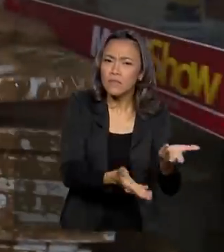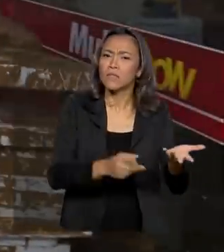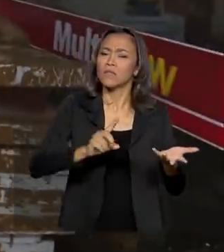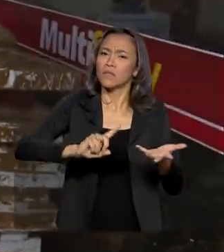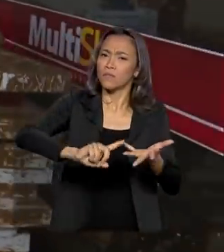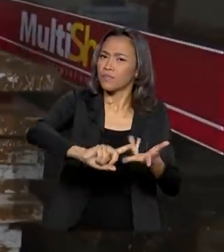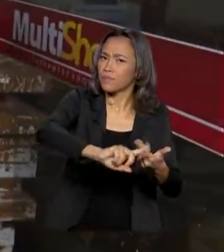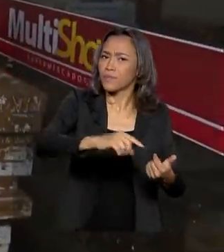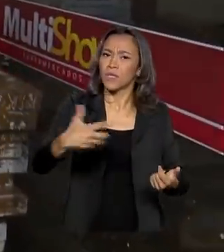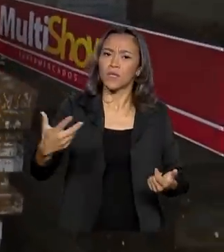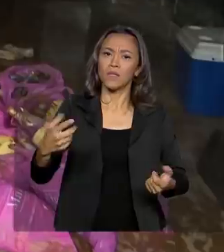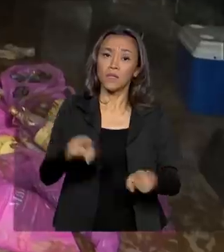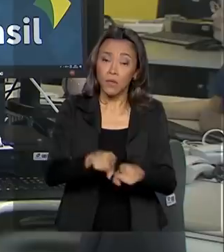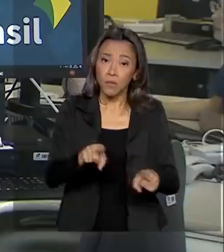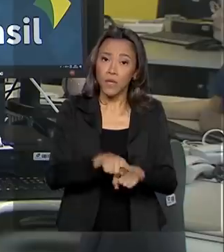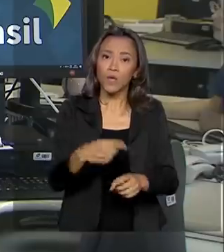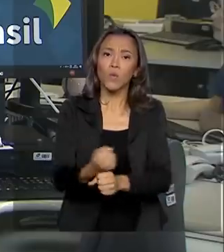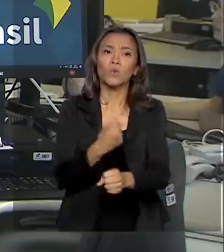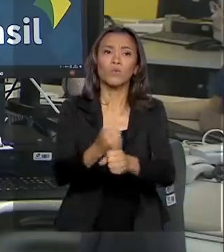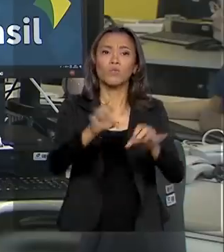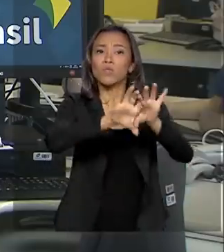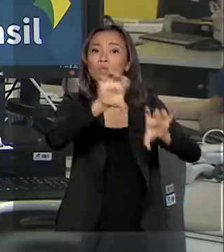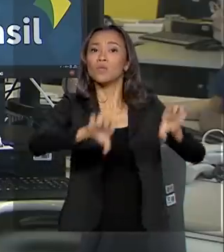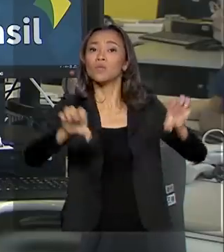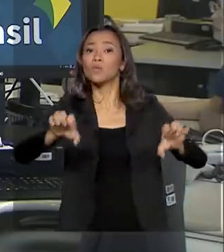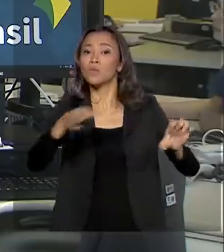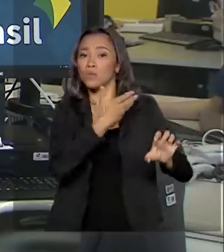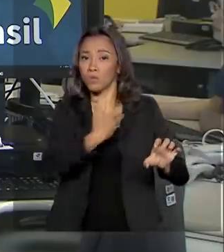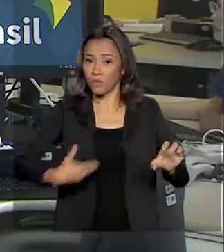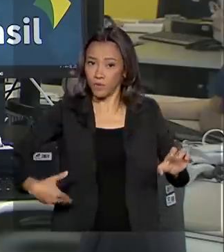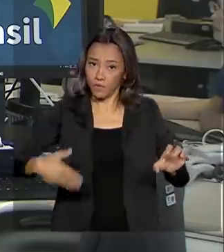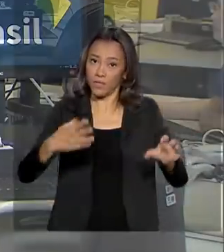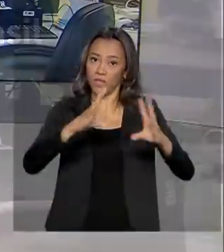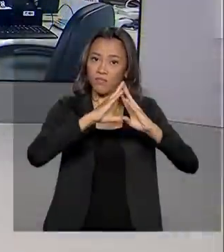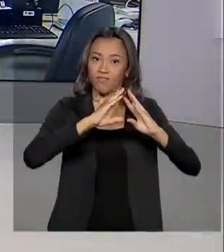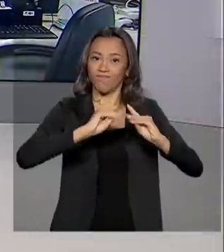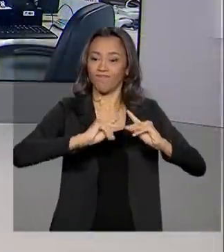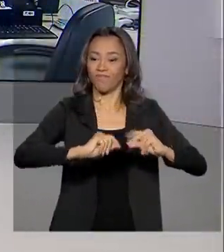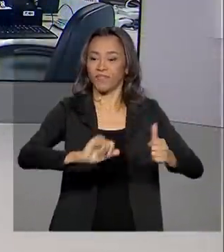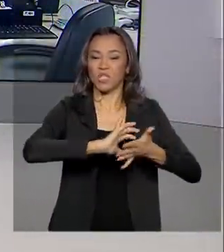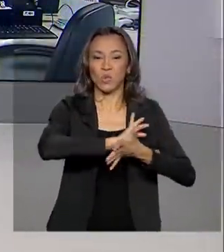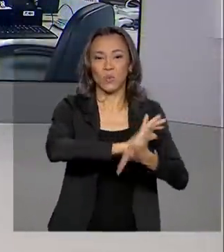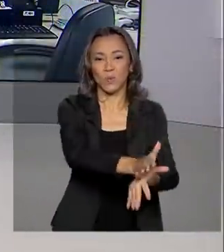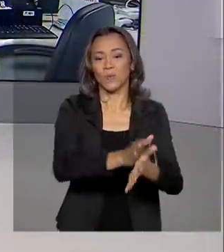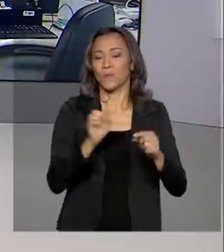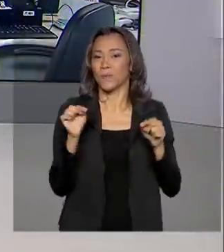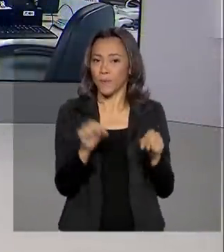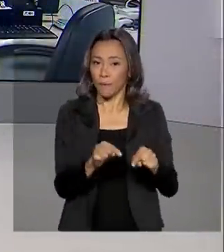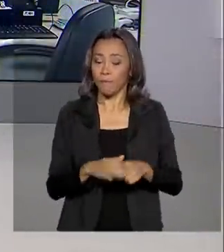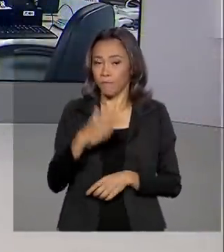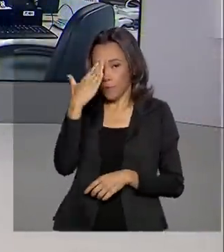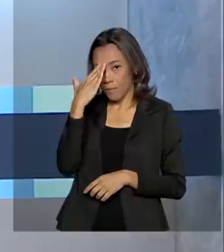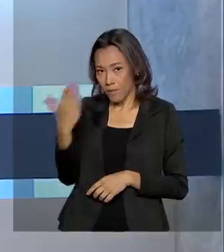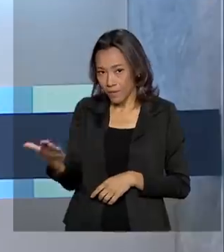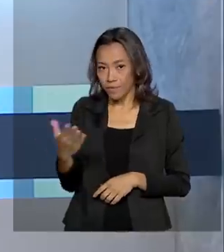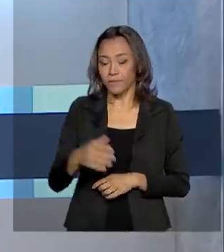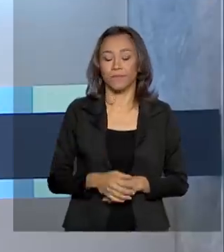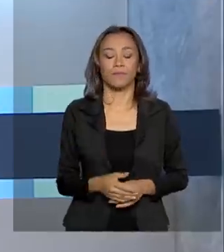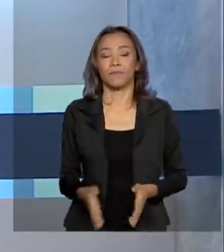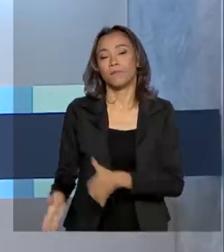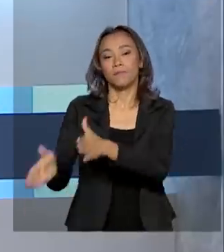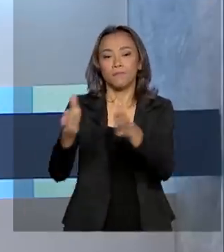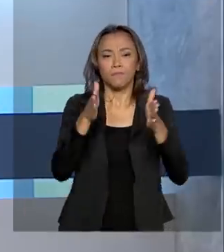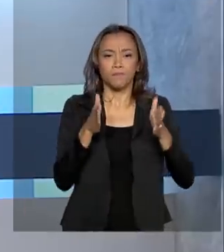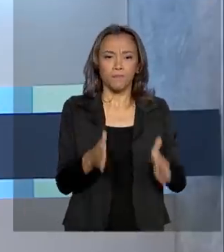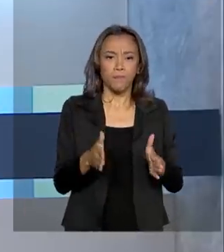reconstrução de estruturas públicas renata voltamos contínuo obrigada alessandra lago direto do rio de janeiro o